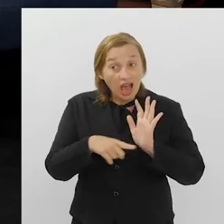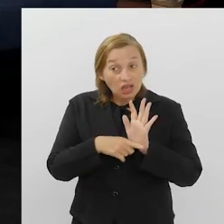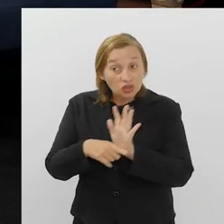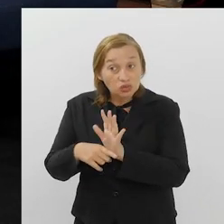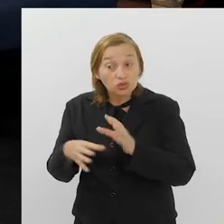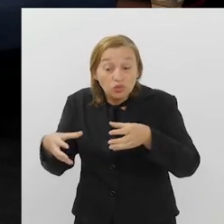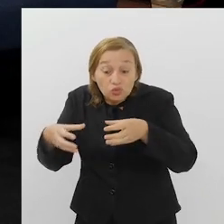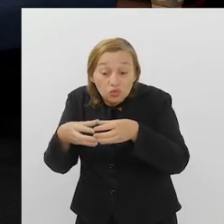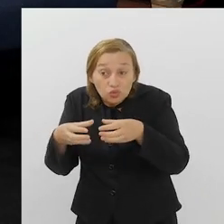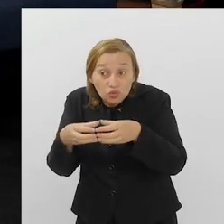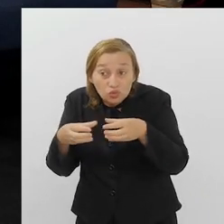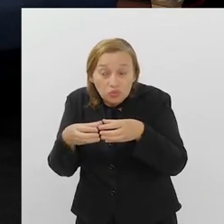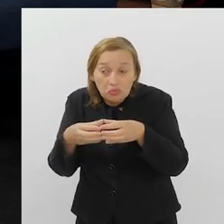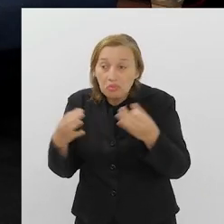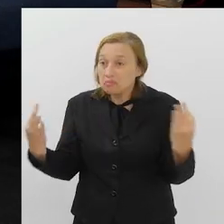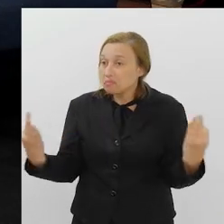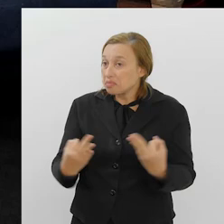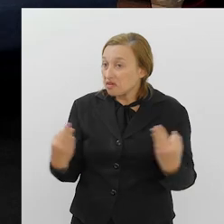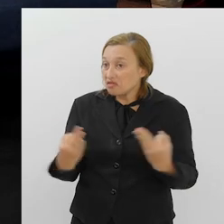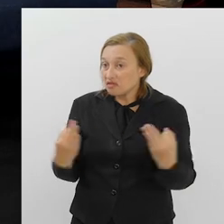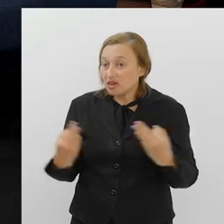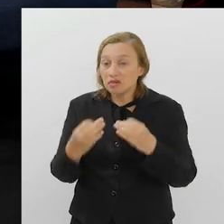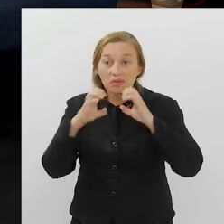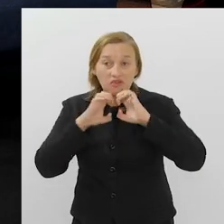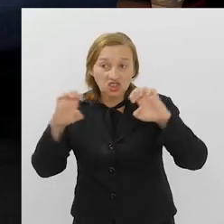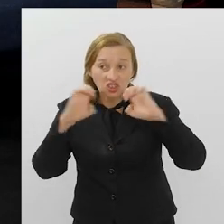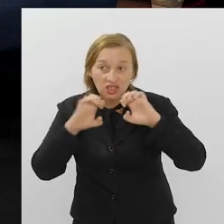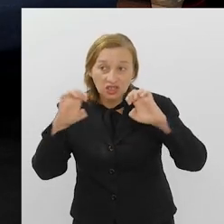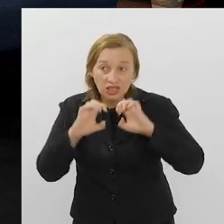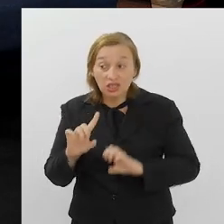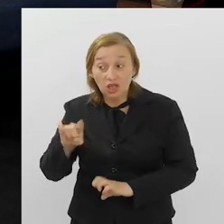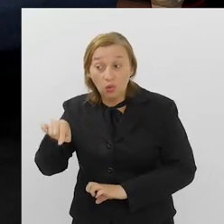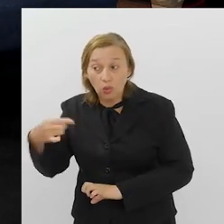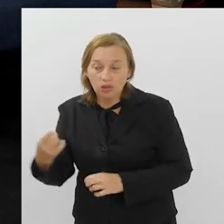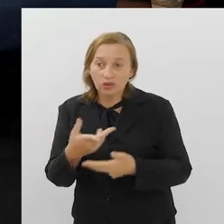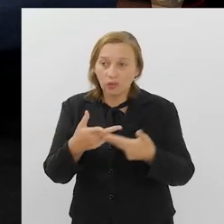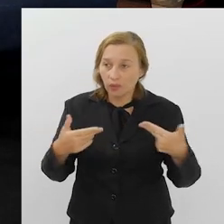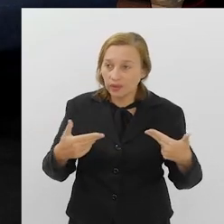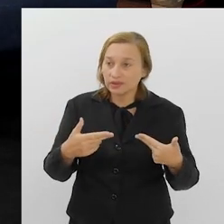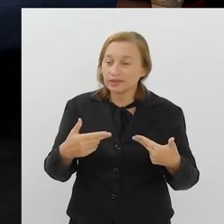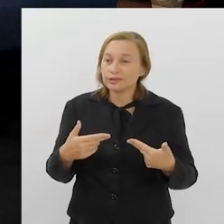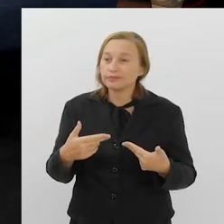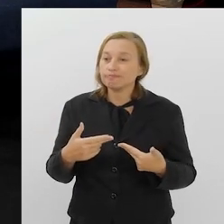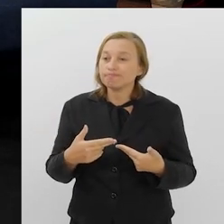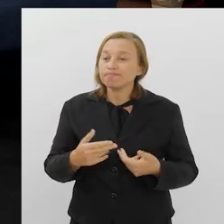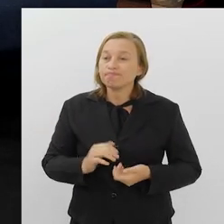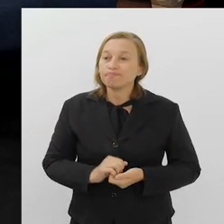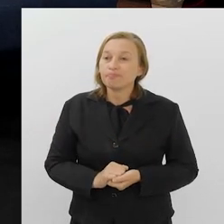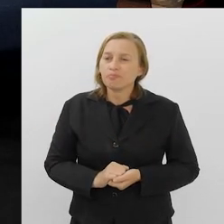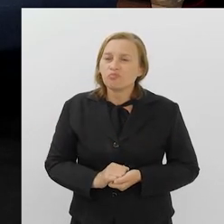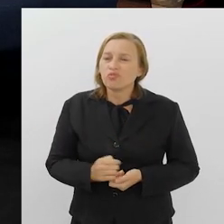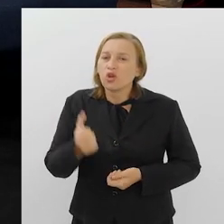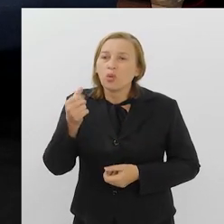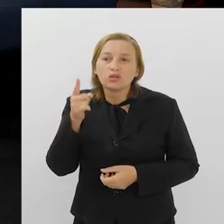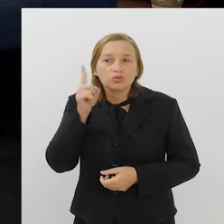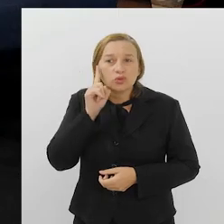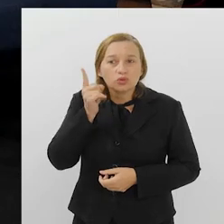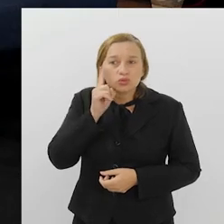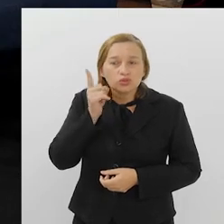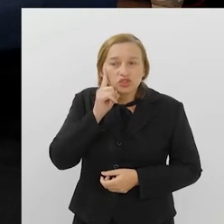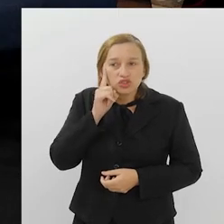eles já junta porque eles são perfeitos para isso e tem uma outra coisa